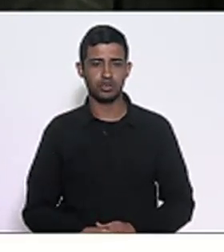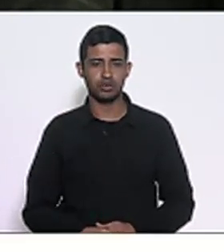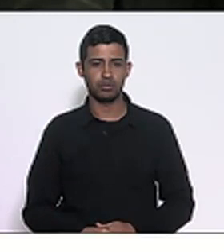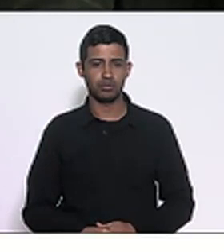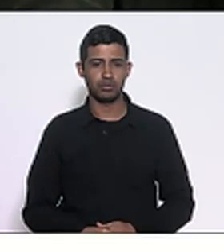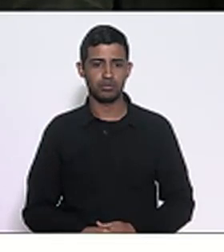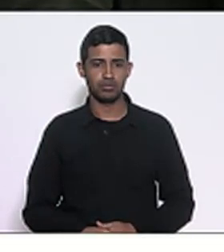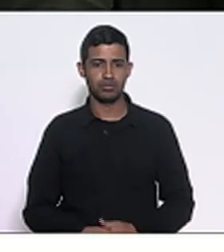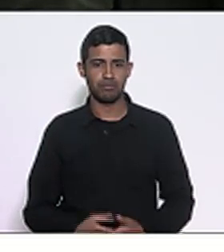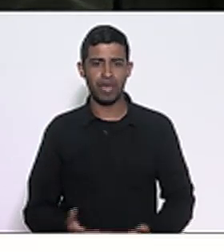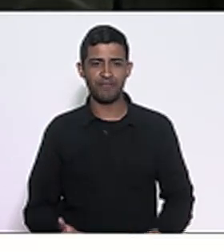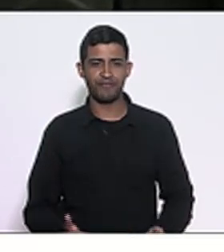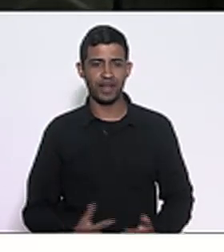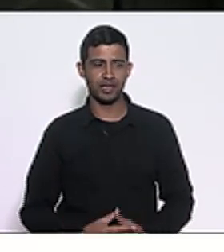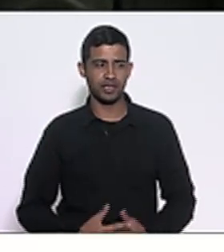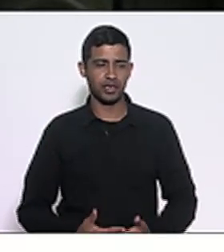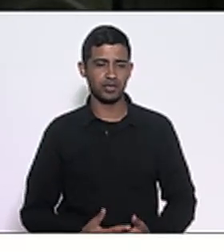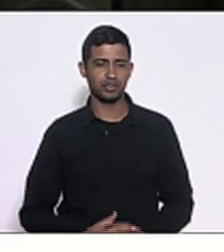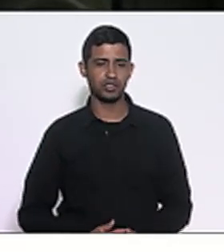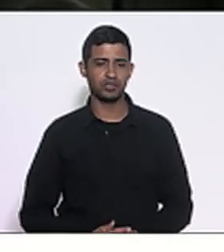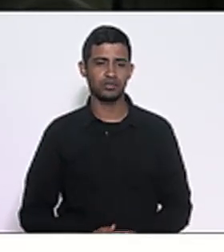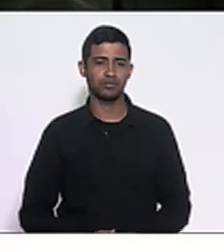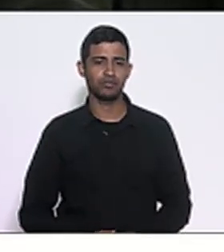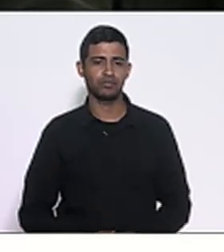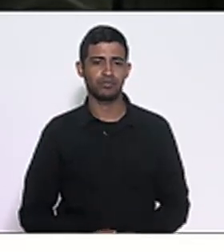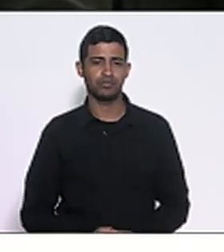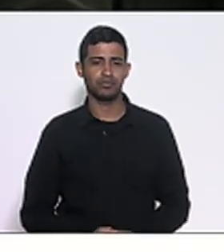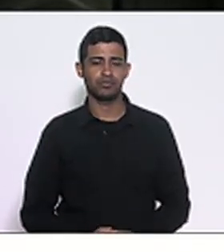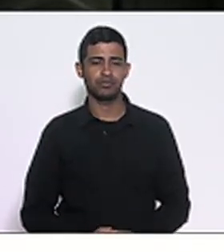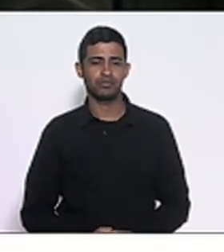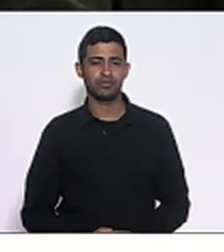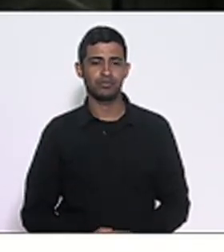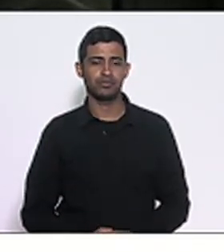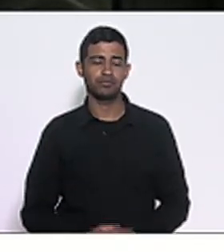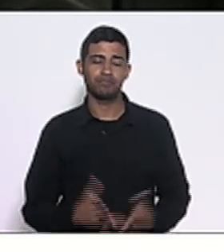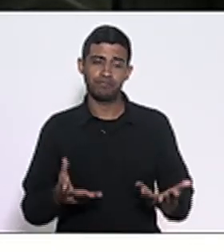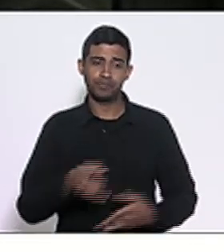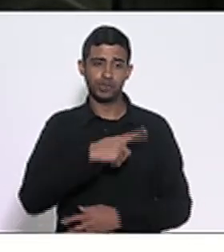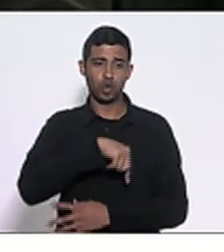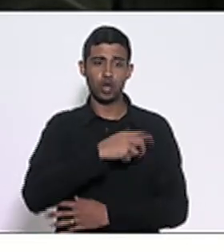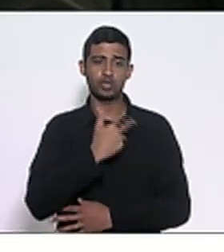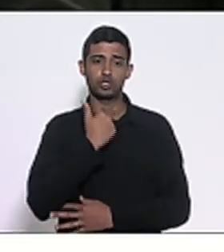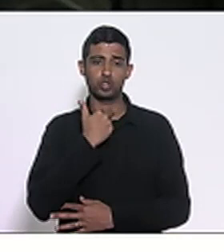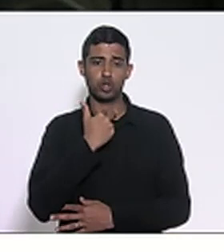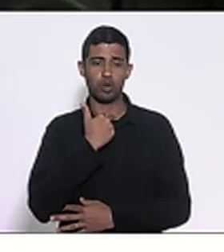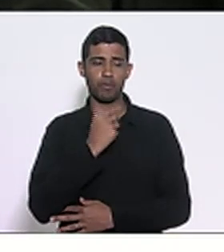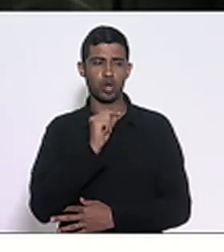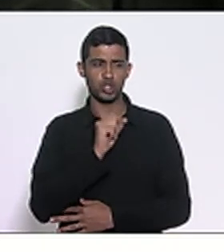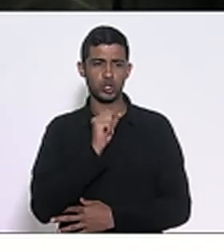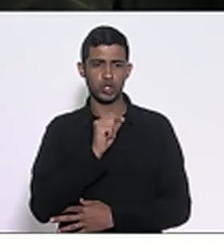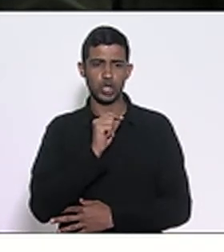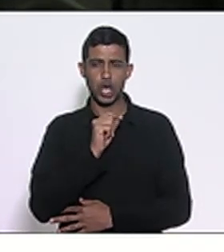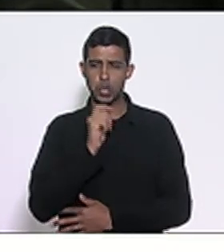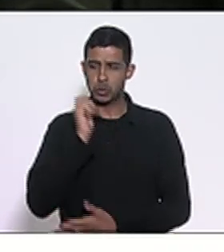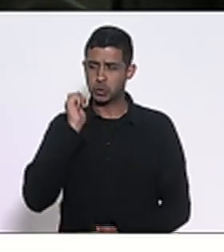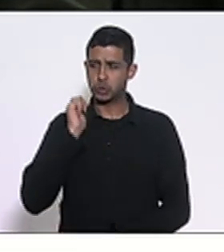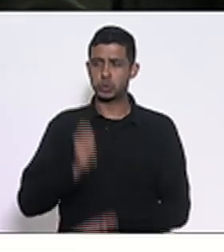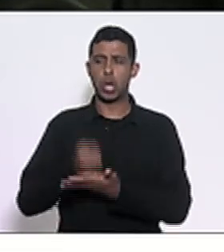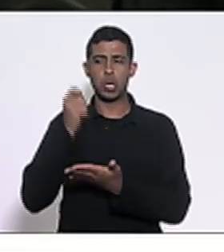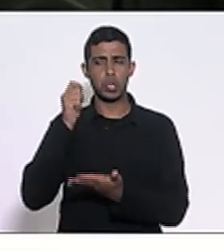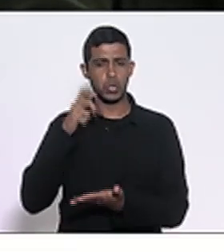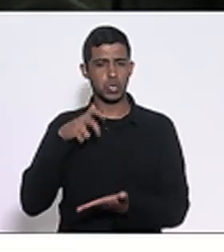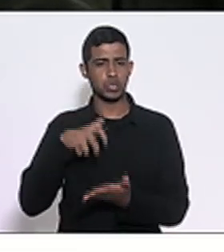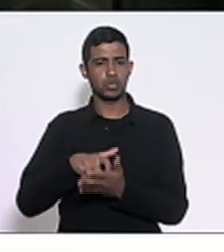em plataformas muito mais abertas. No entanto, nós não podemos estar condenados a ir